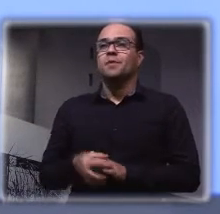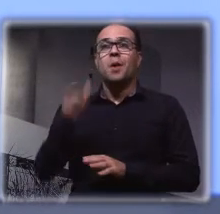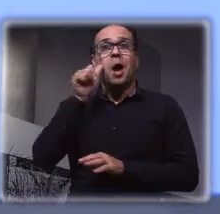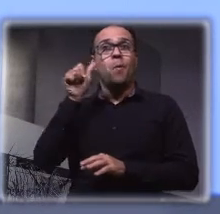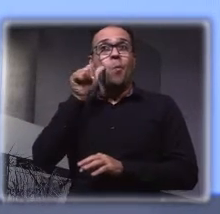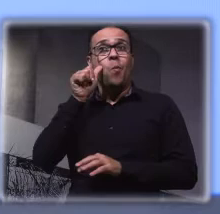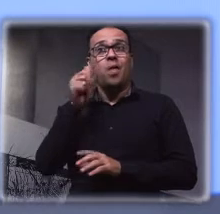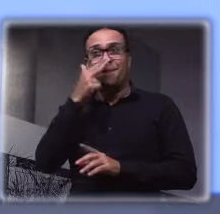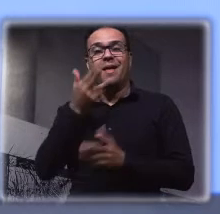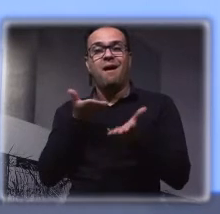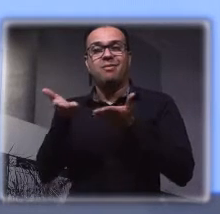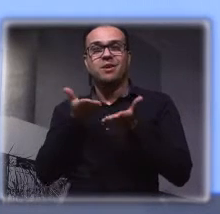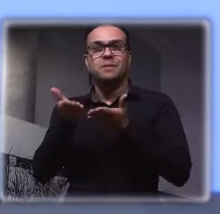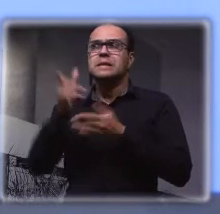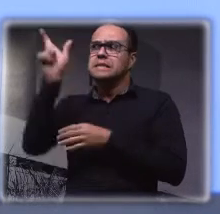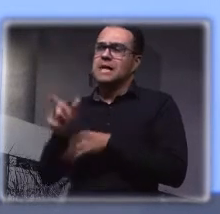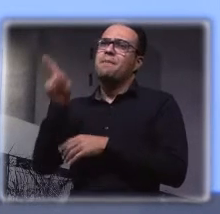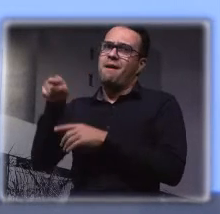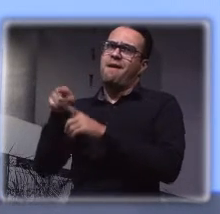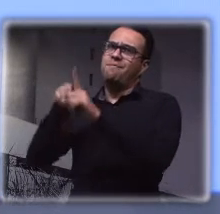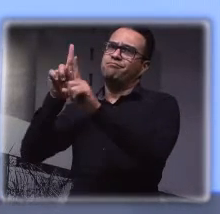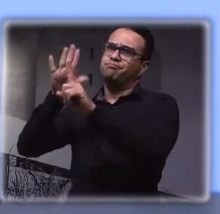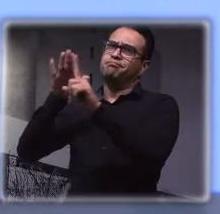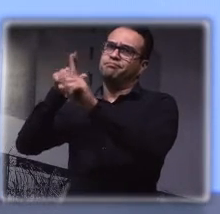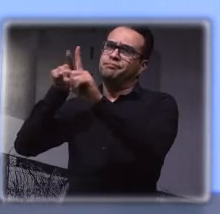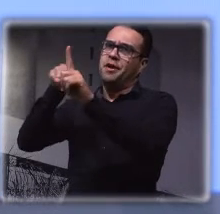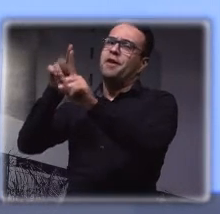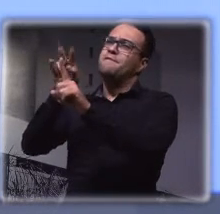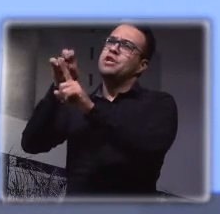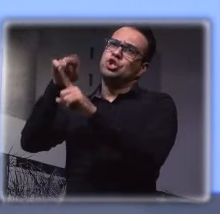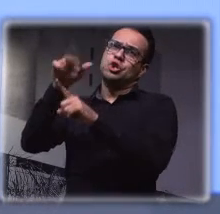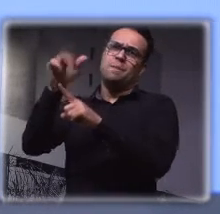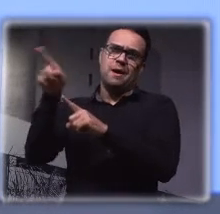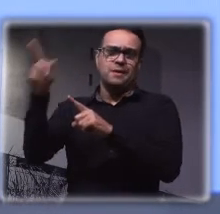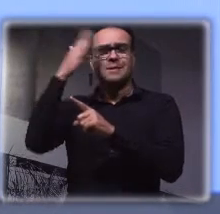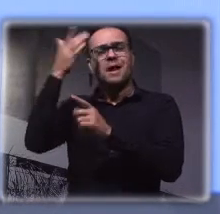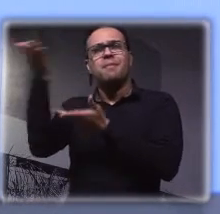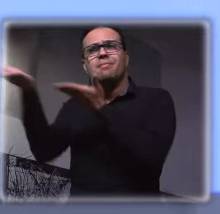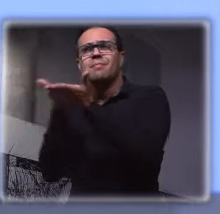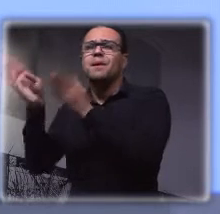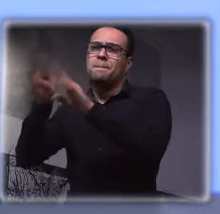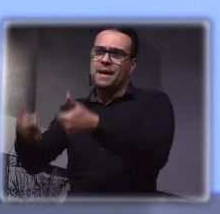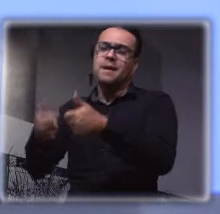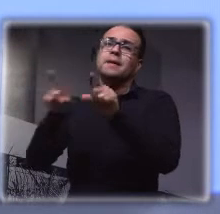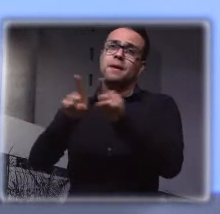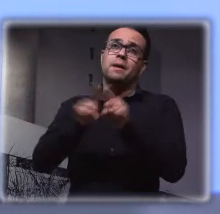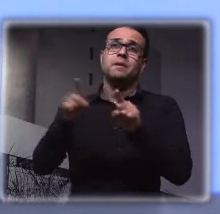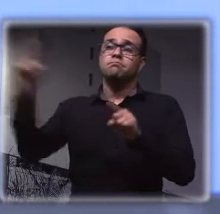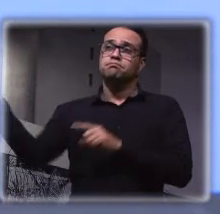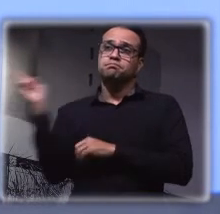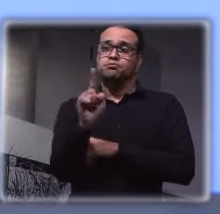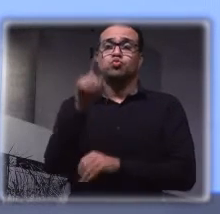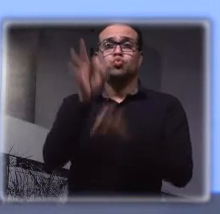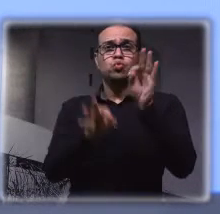da portaria sabe que ela é uma vítima e sabe como tratá-la. E depois, a Dona Maria, quando é ouvida,